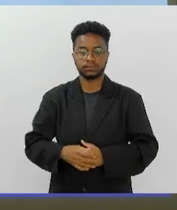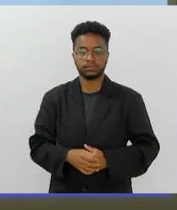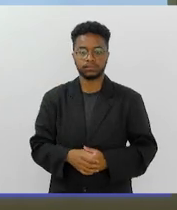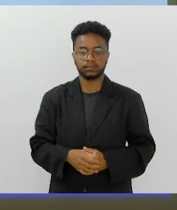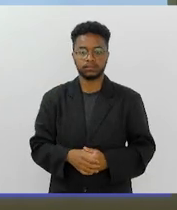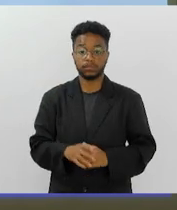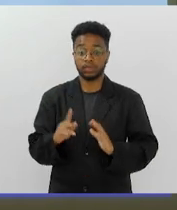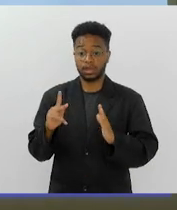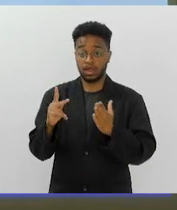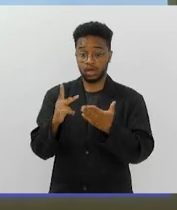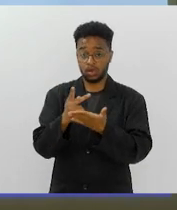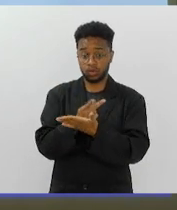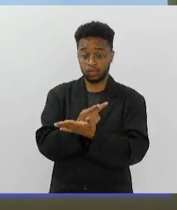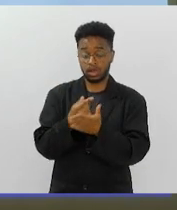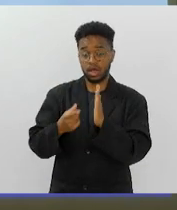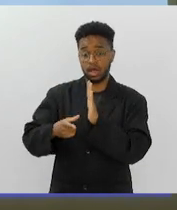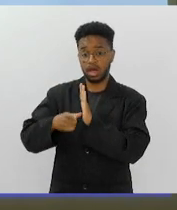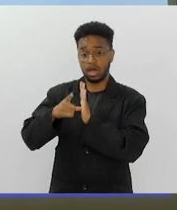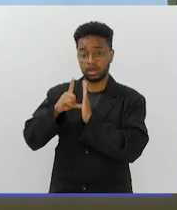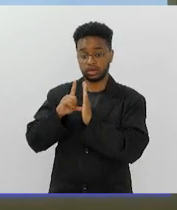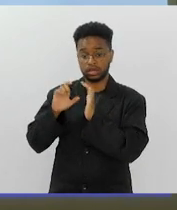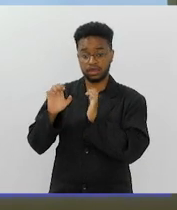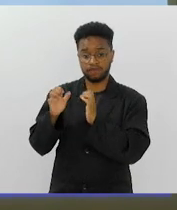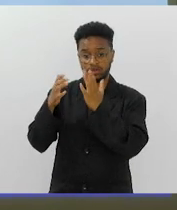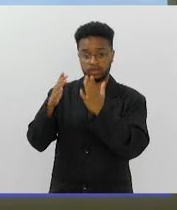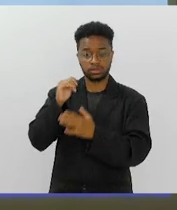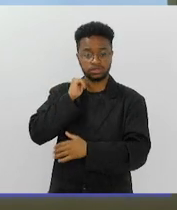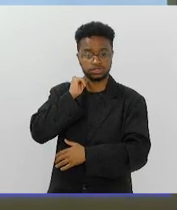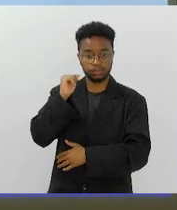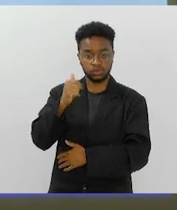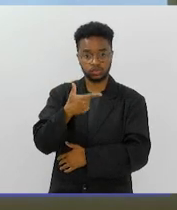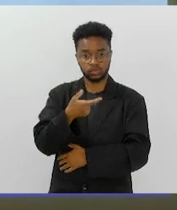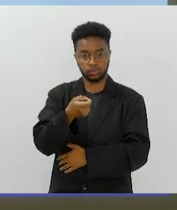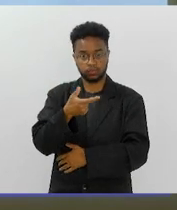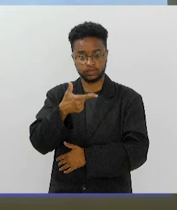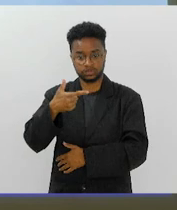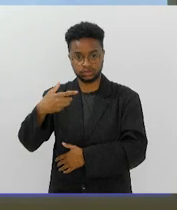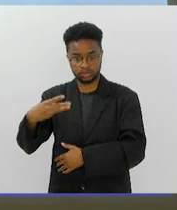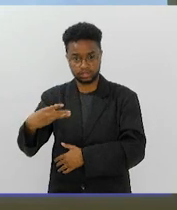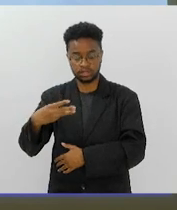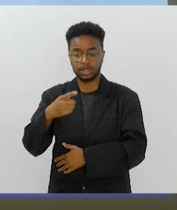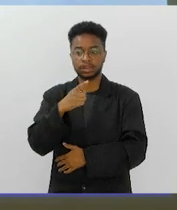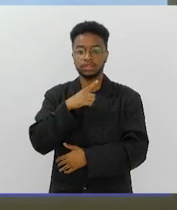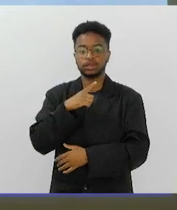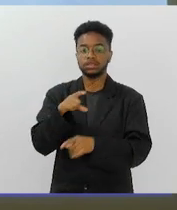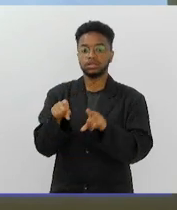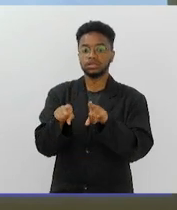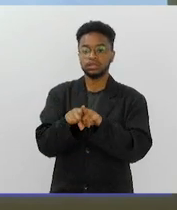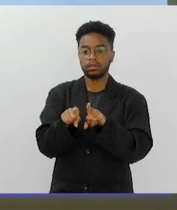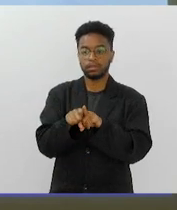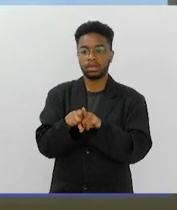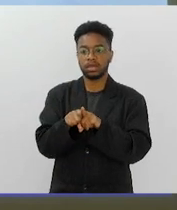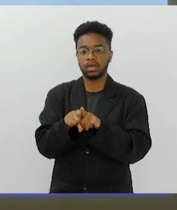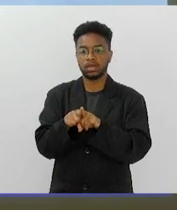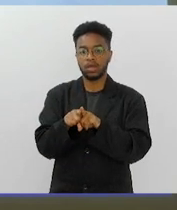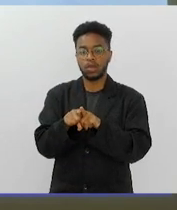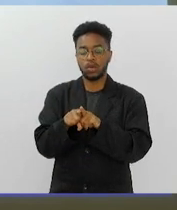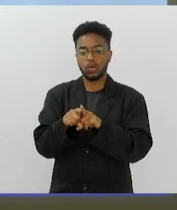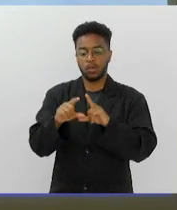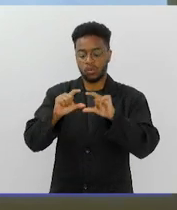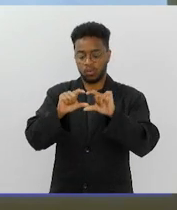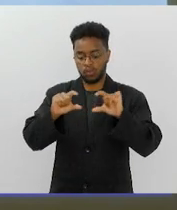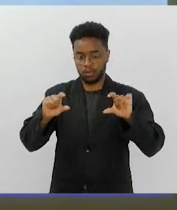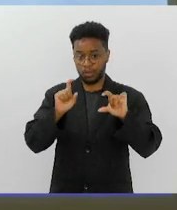aconteceu antes dos eventos lá de abril de 2023. Nós temos também um botão de segurança que